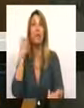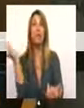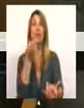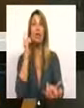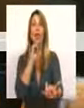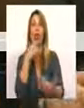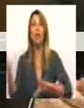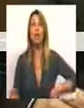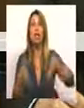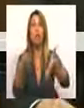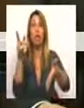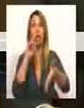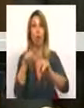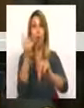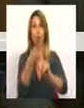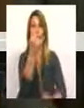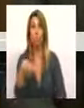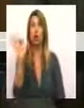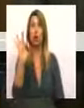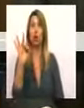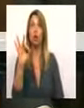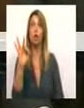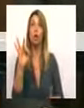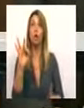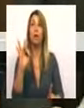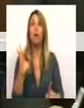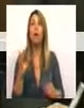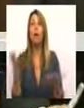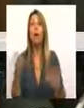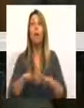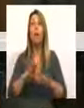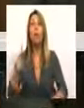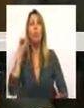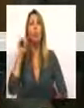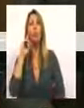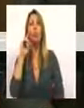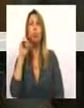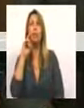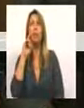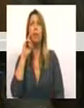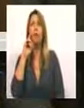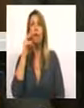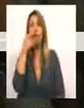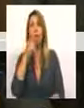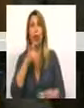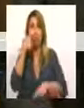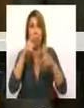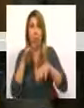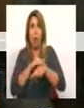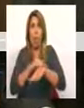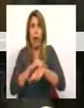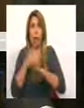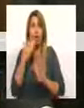estrada em 2014 nomeadamente é quanto a atenção dos outros dois murais que é um facto é que